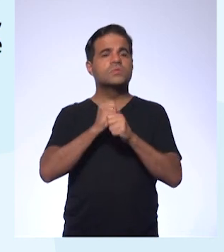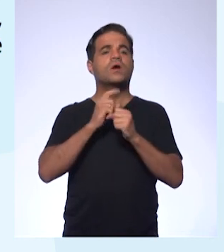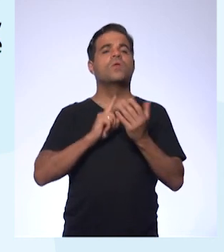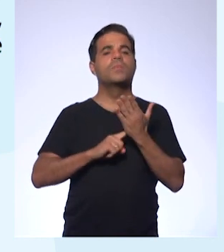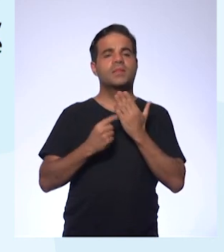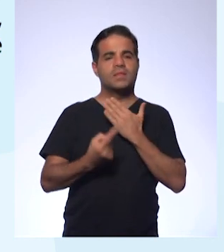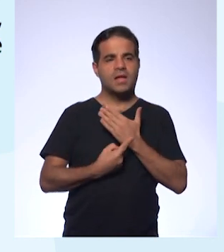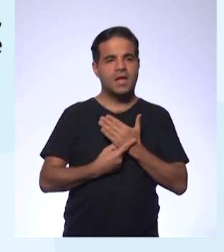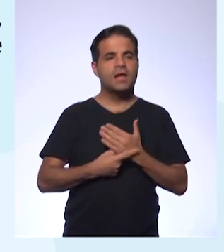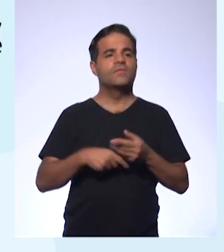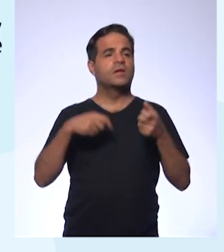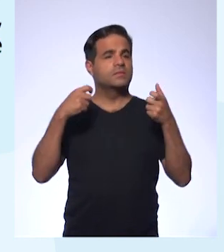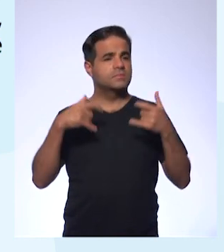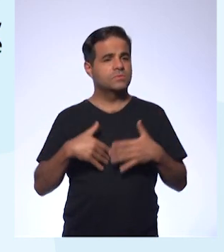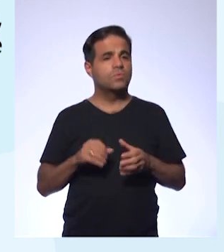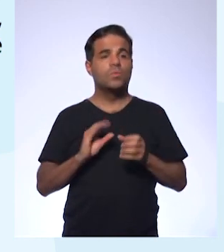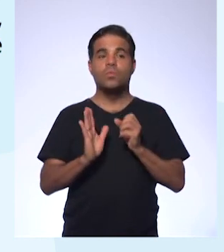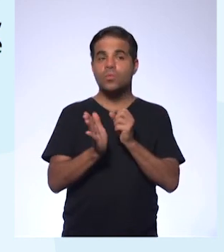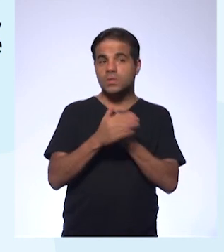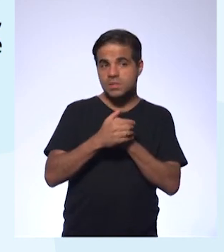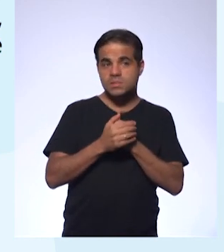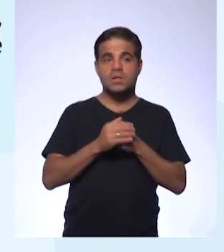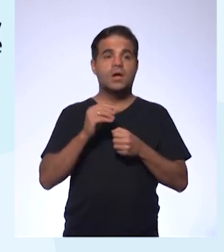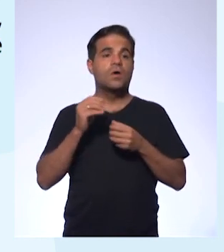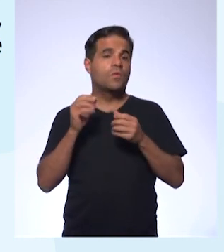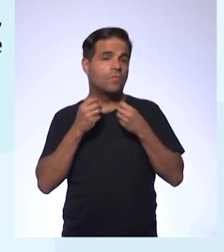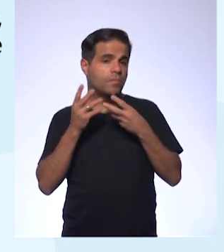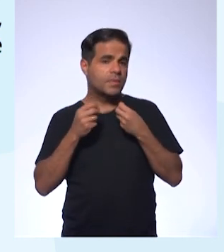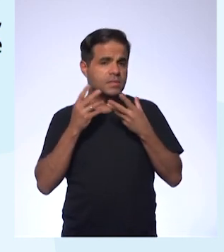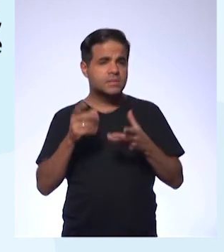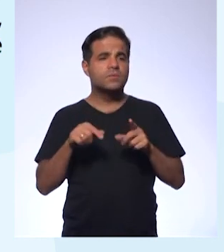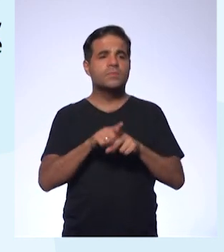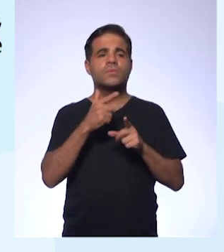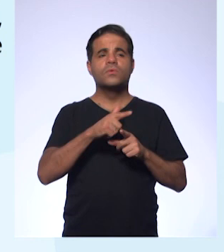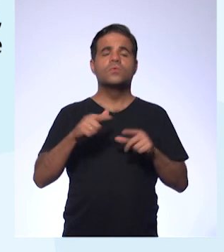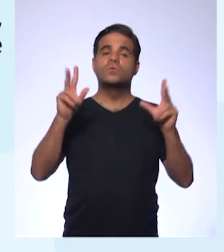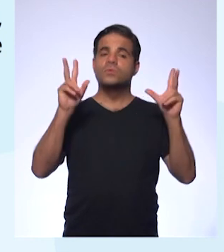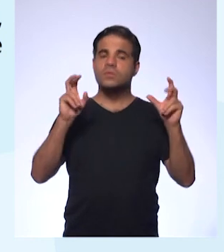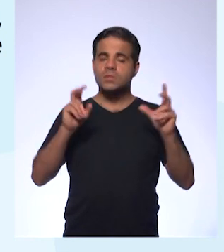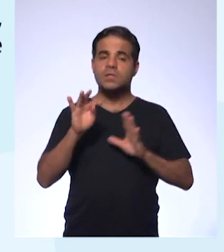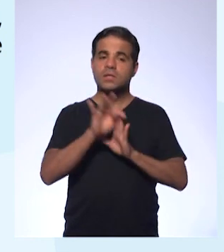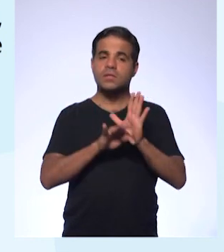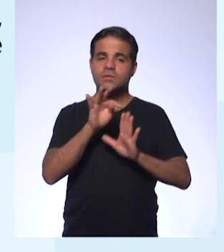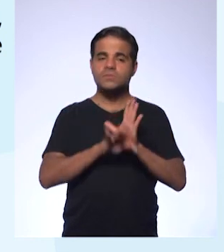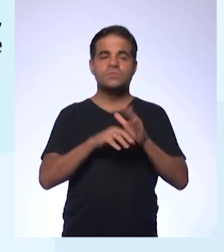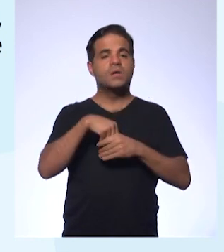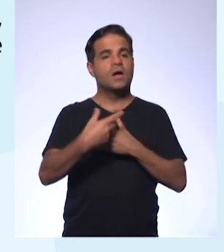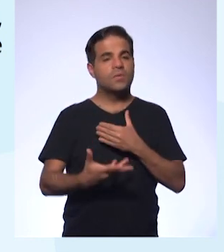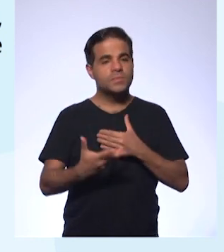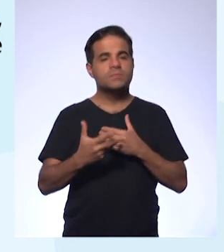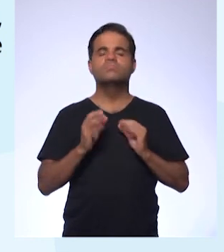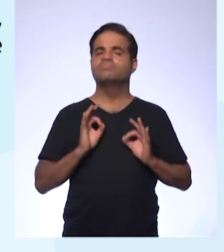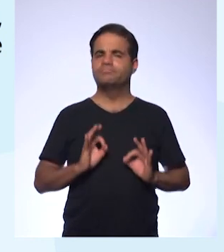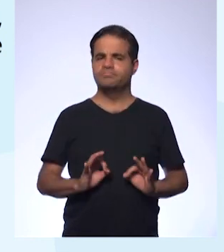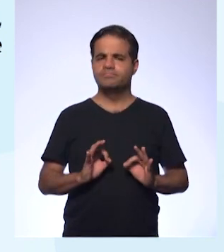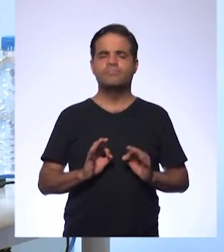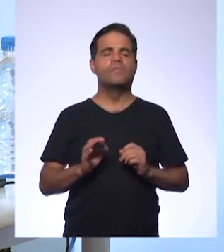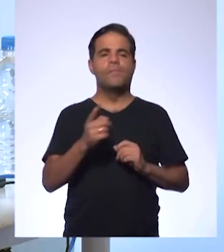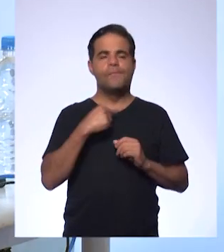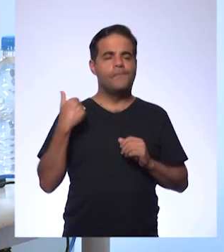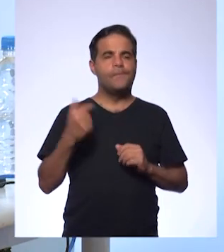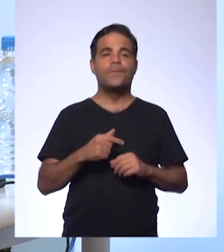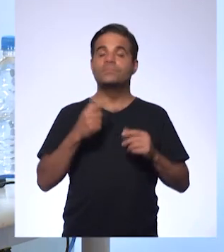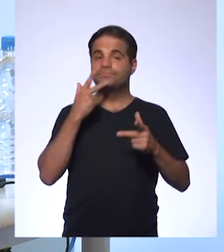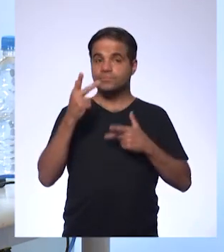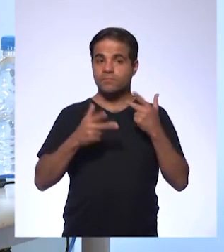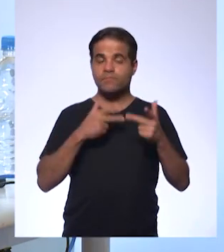metafóricas, explicitação ou ocultação das fontes de informação, entre outros, e textos argumentativos. Sim, a gente vai falar